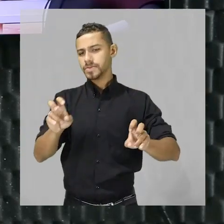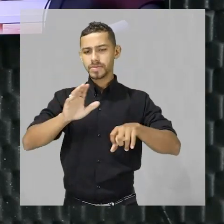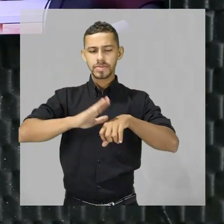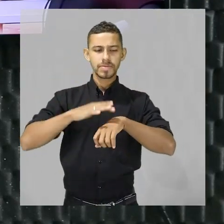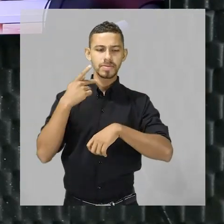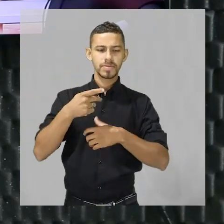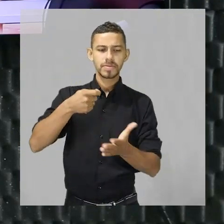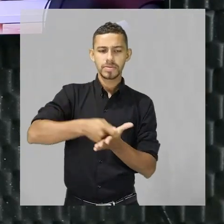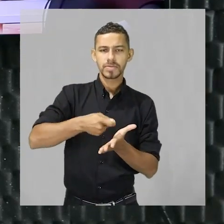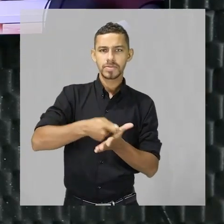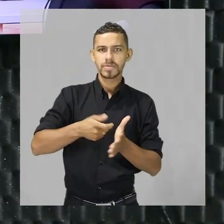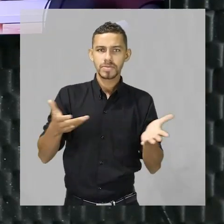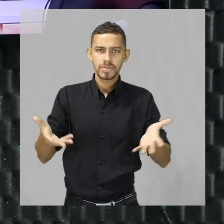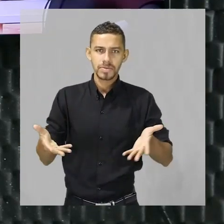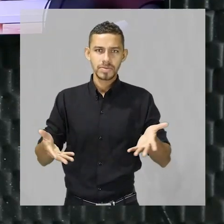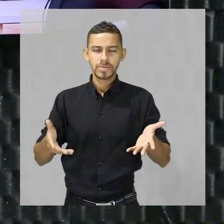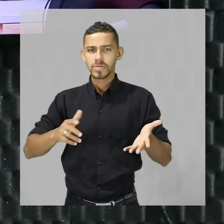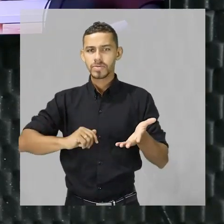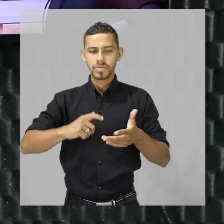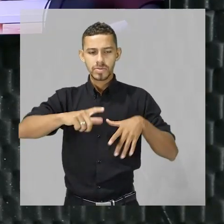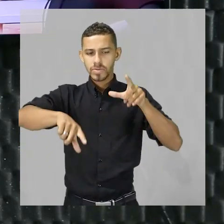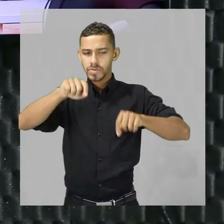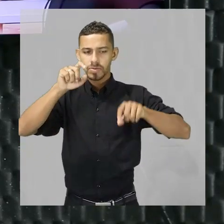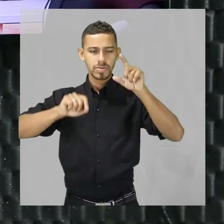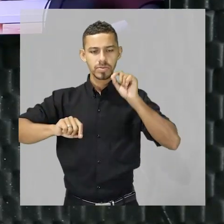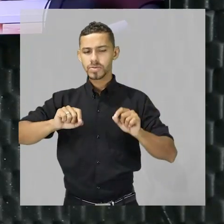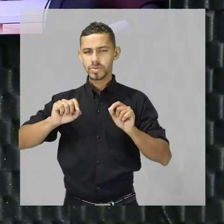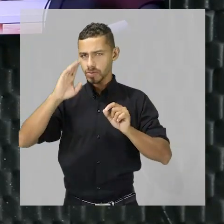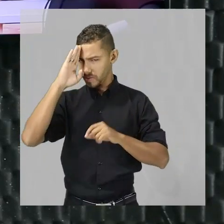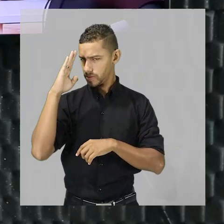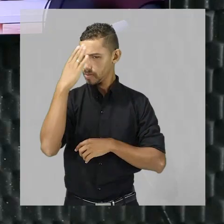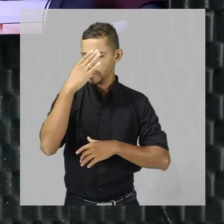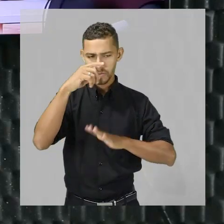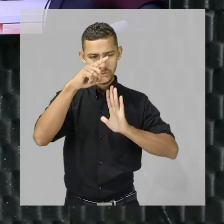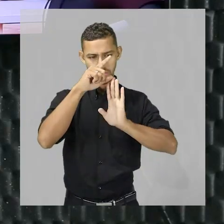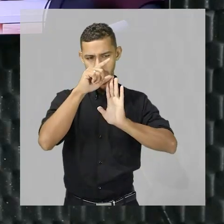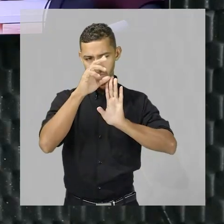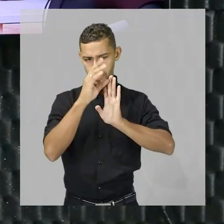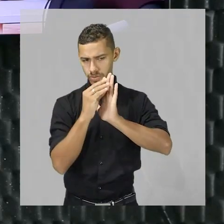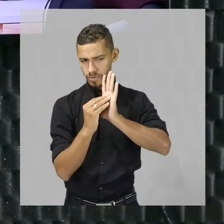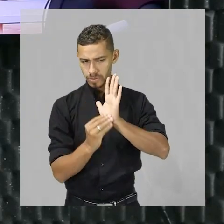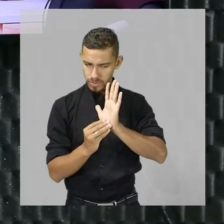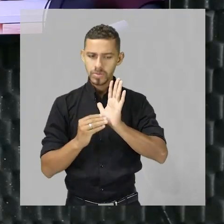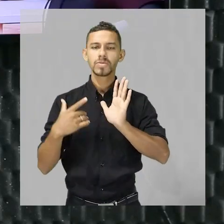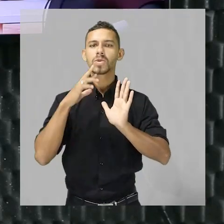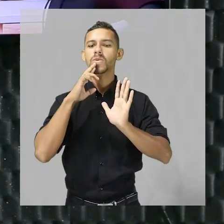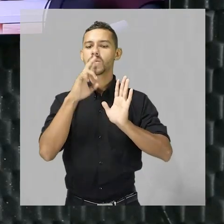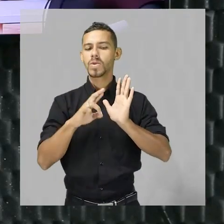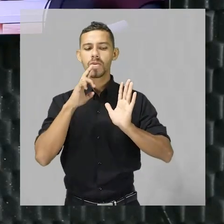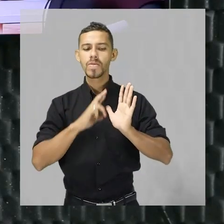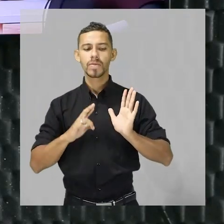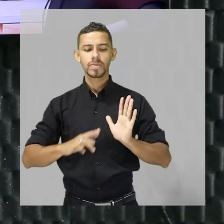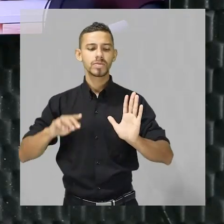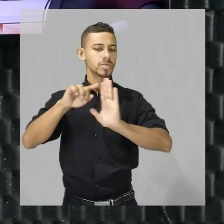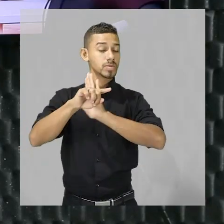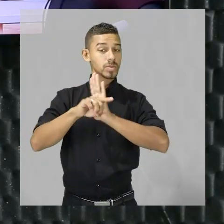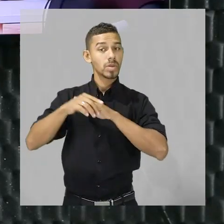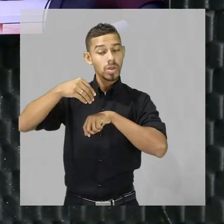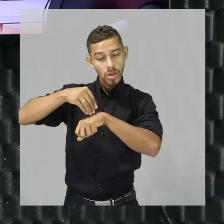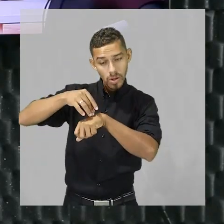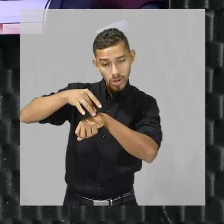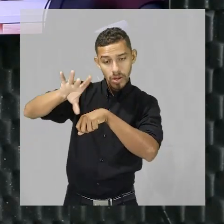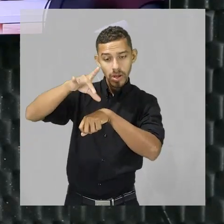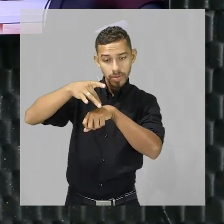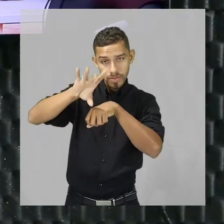gostam de cobrar, né? Fizemos aí uma seleção dos principais conteúdos e, claro, além da gente estar respondendo muita questão, a gente está passando muita dica para